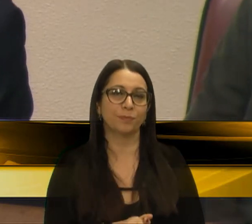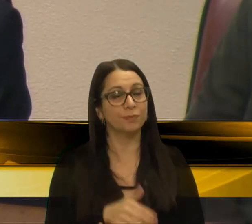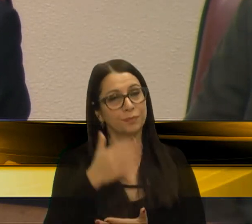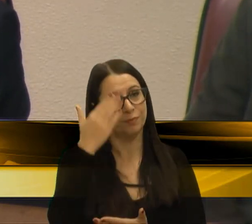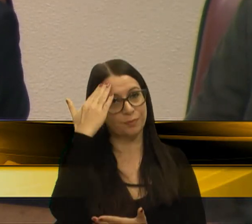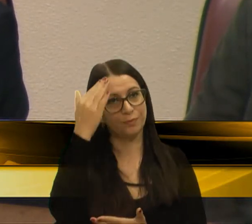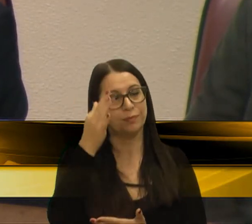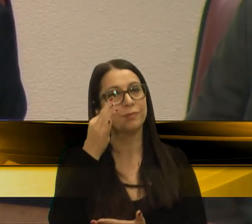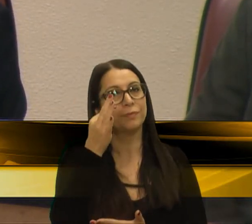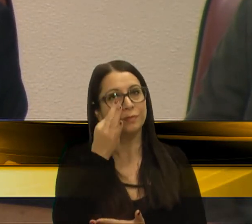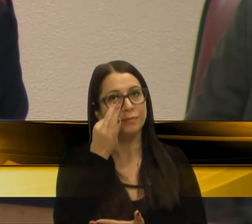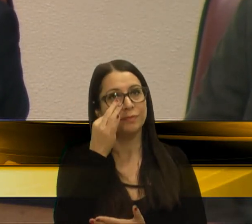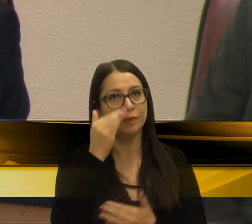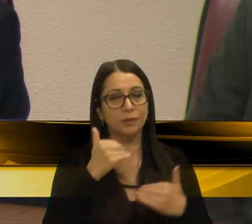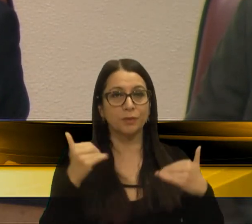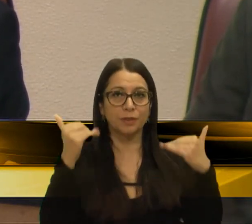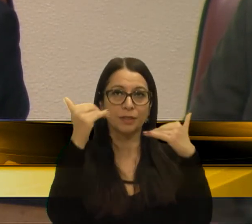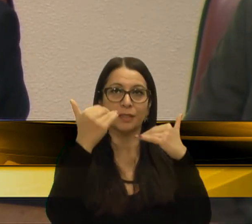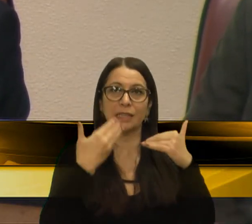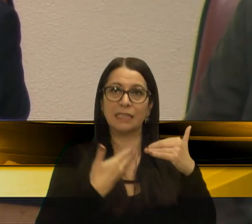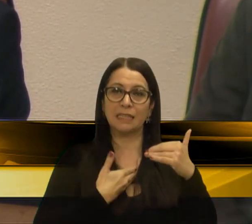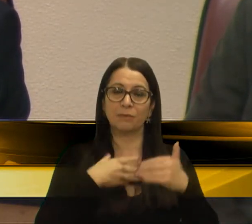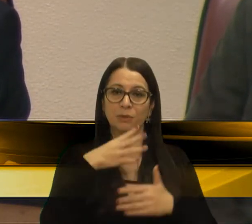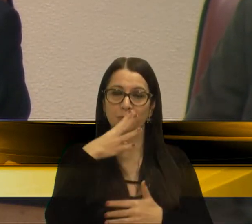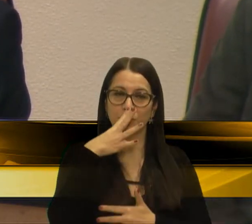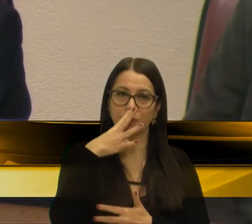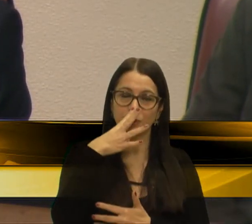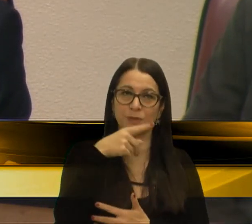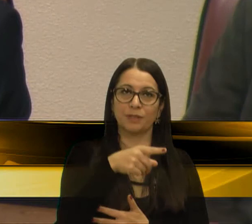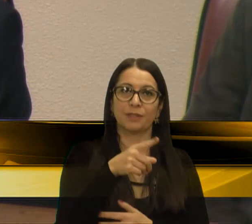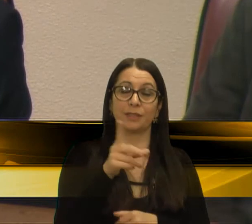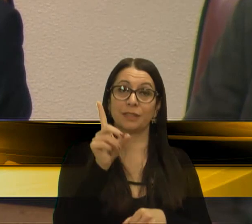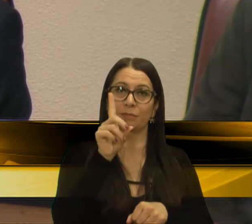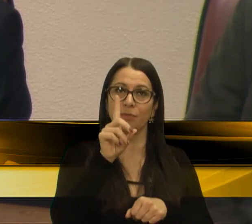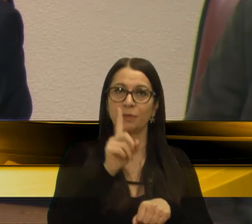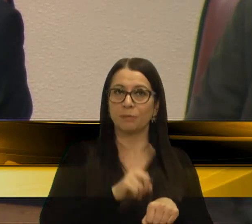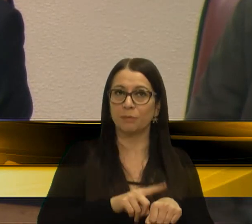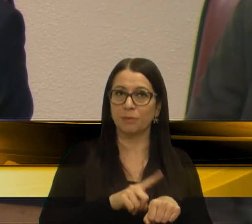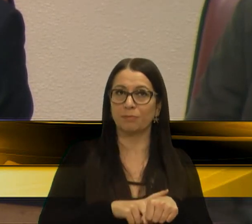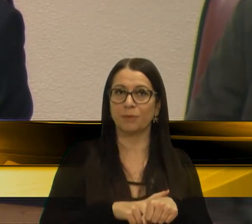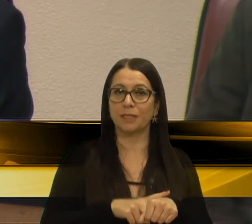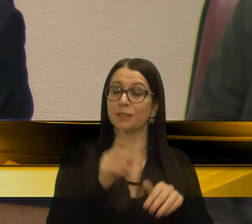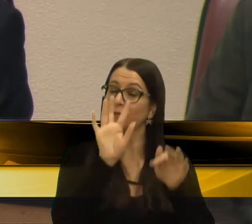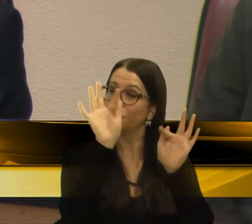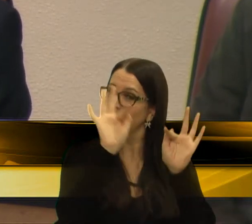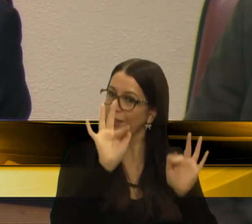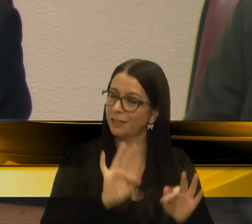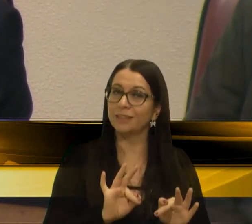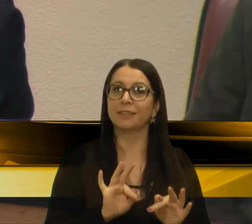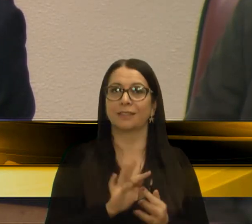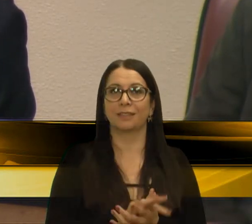Agradecemos a presença das autoridades e amigos que nos prestigiarem nesse momento feliz